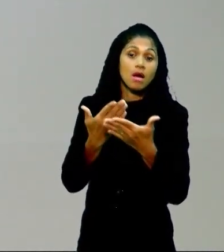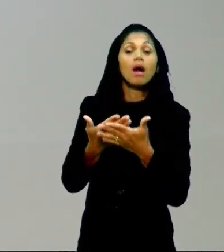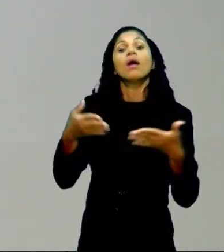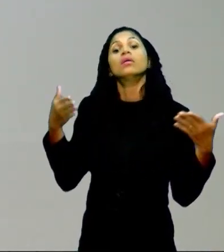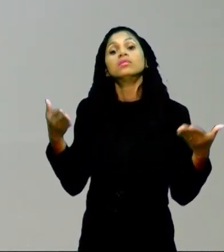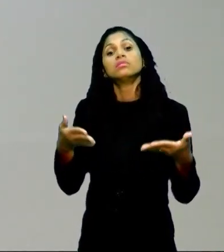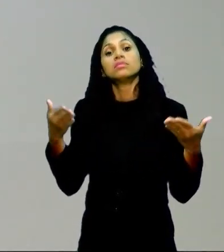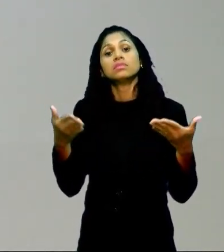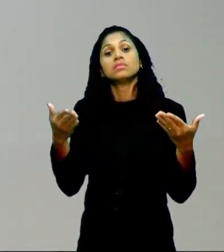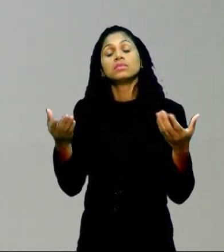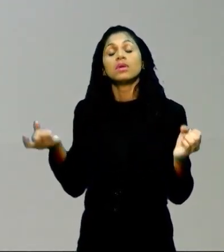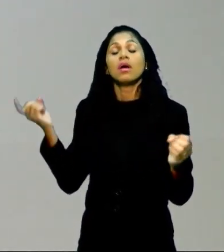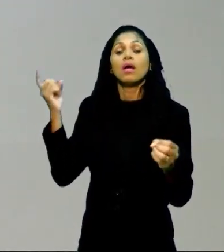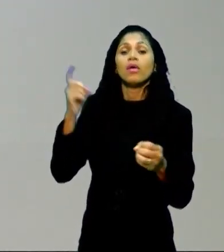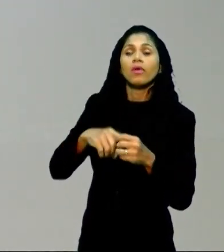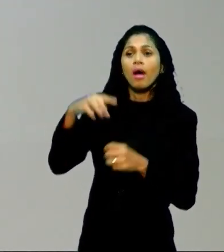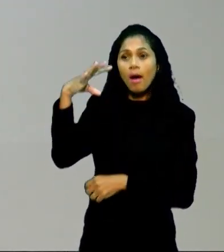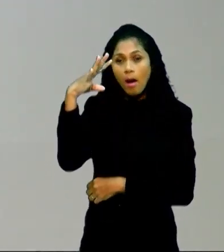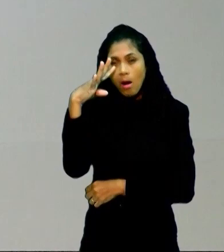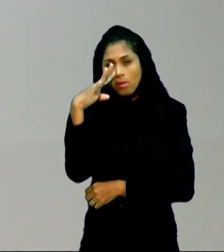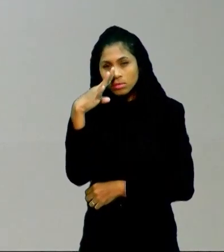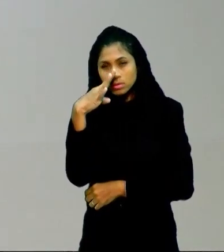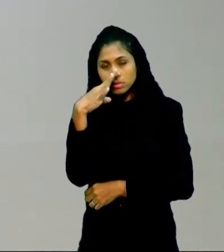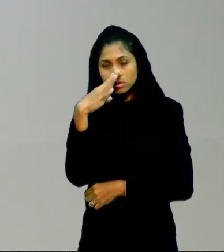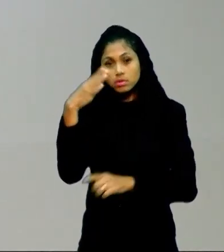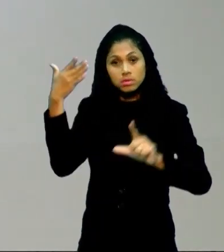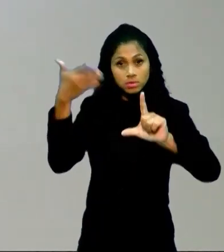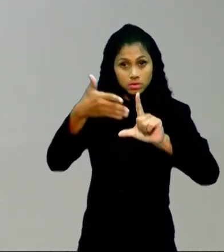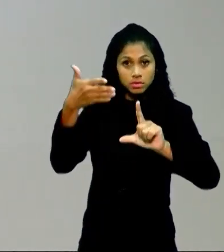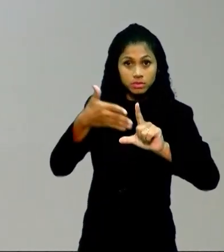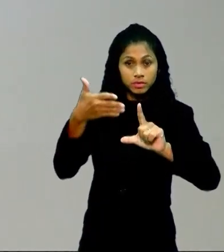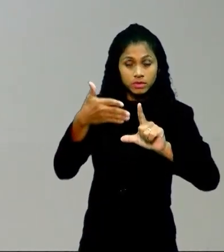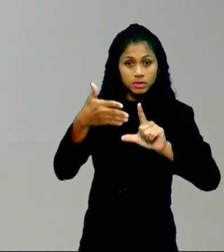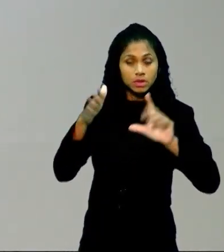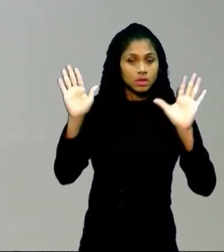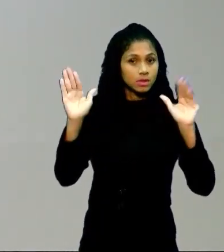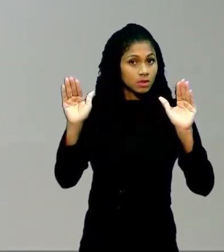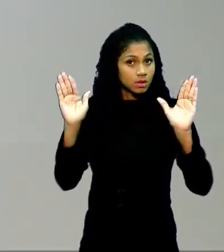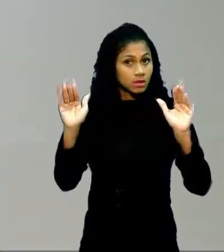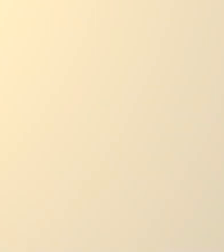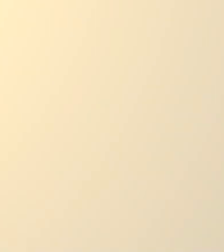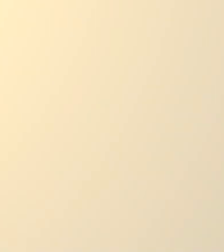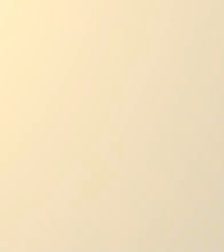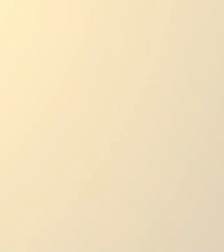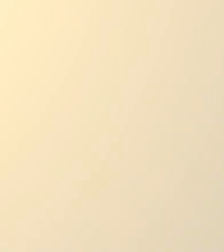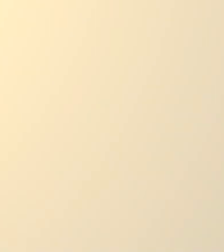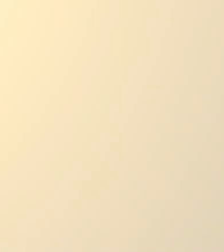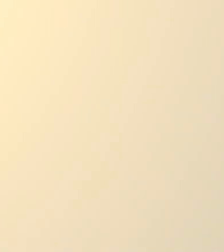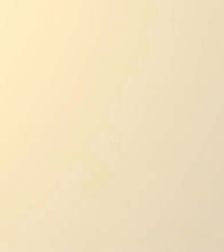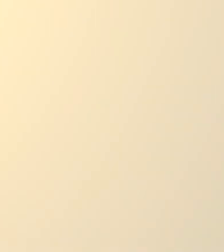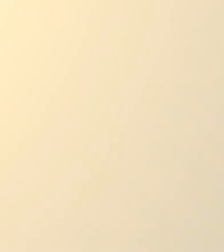hoje. Para rever essa aula, acesse a plataforma. E até a próxima aula.